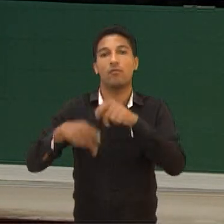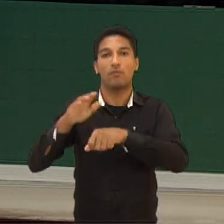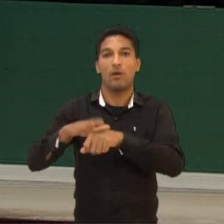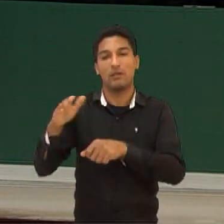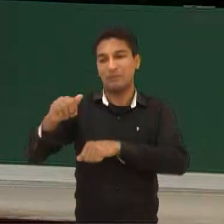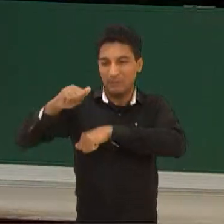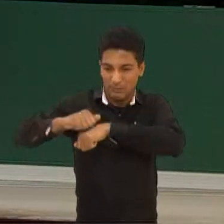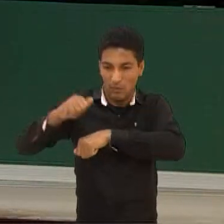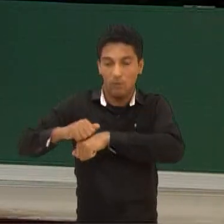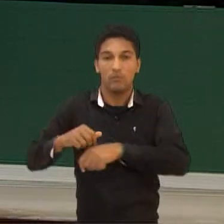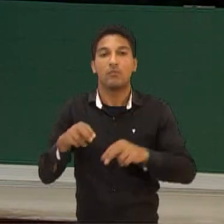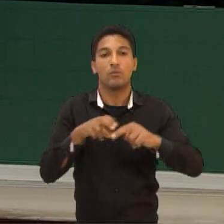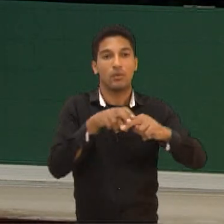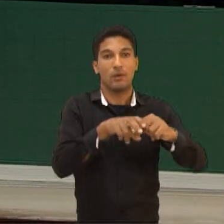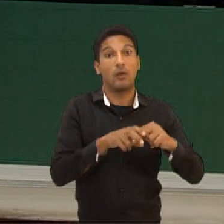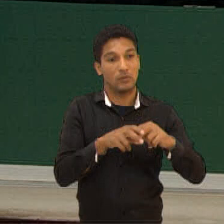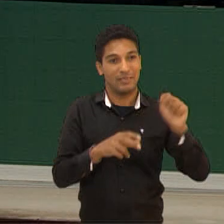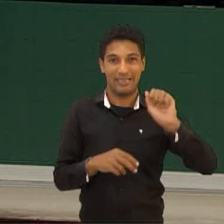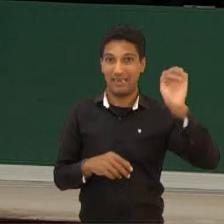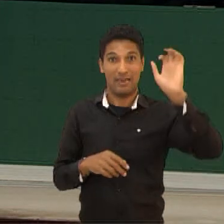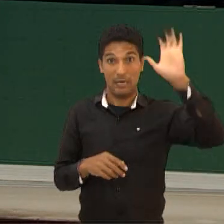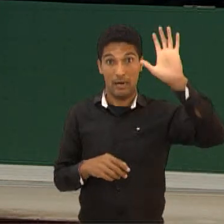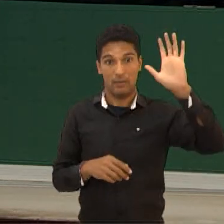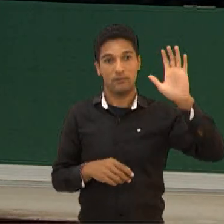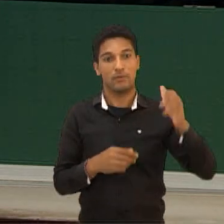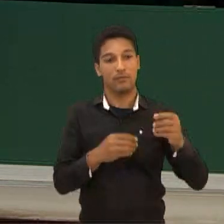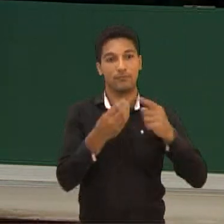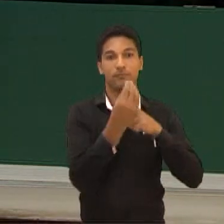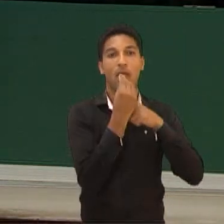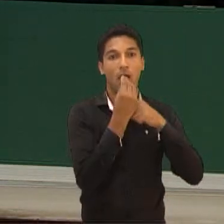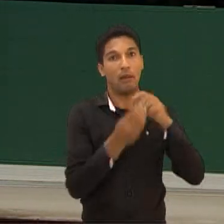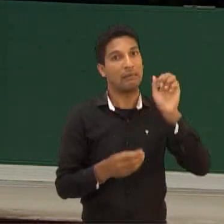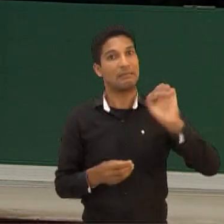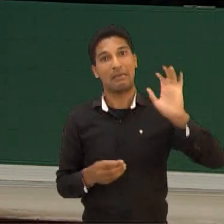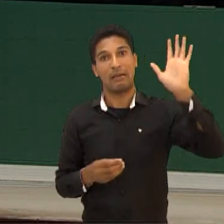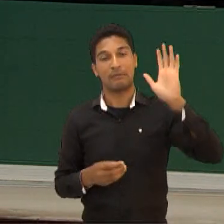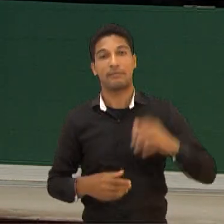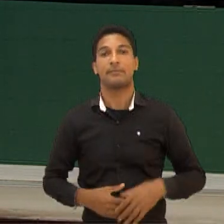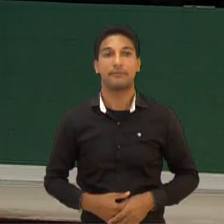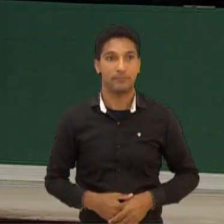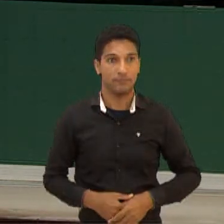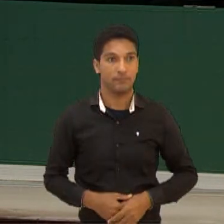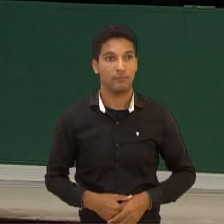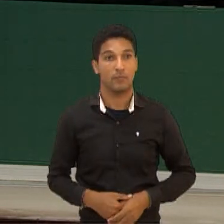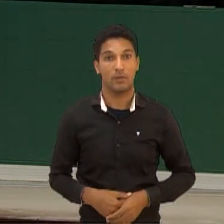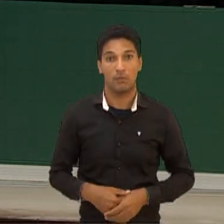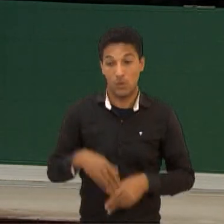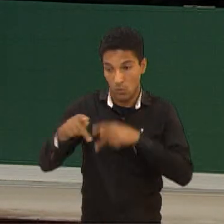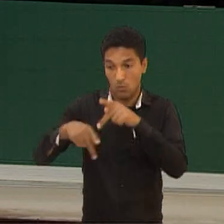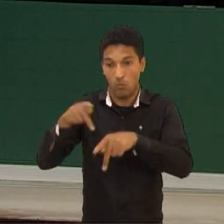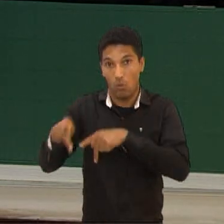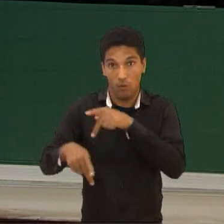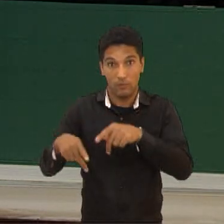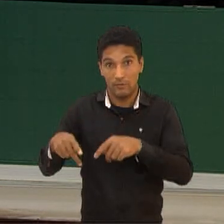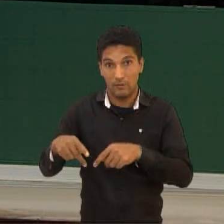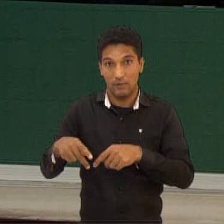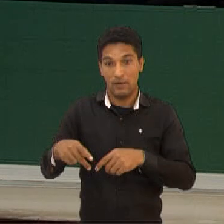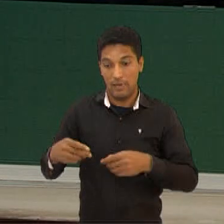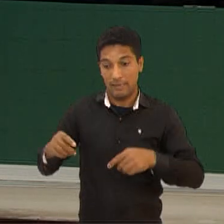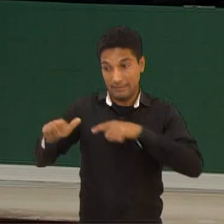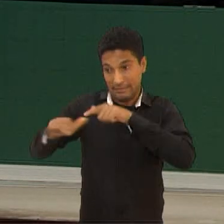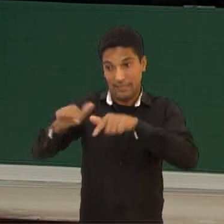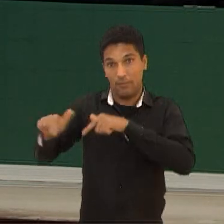preços dos produtos acabam prejudicando os pobres. Os agricultores não são beneficiados com aqueles sistemas de